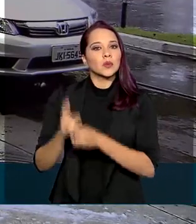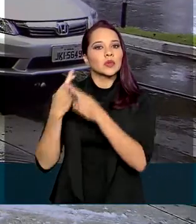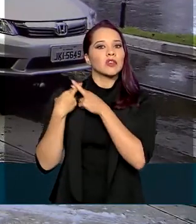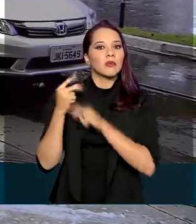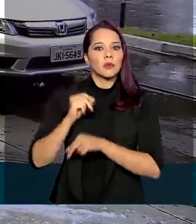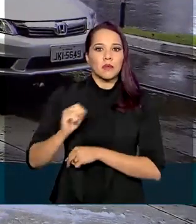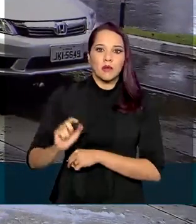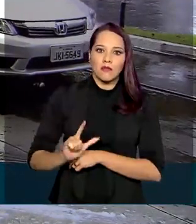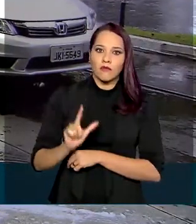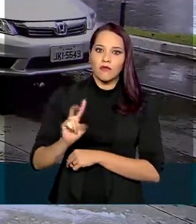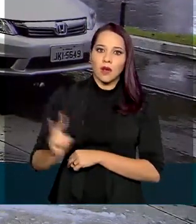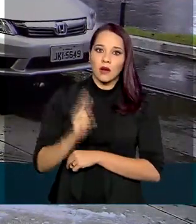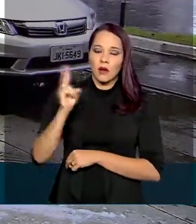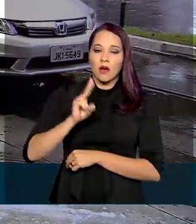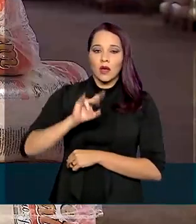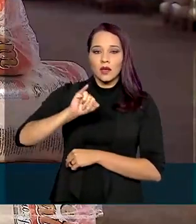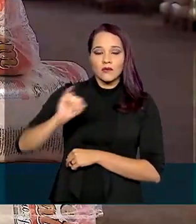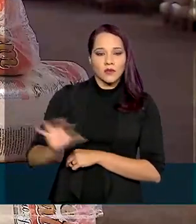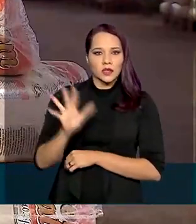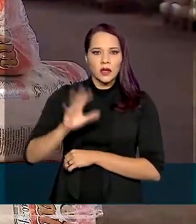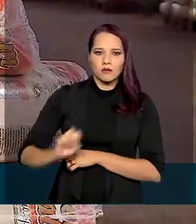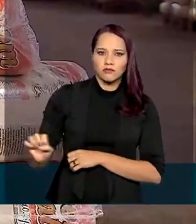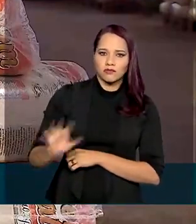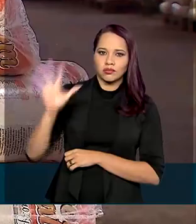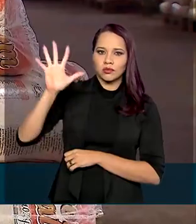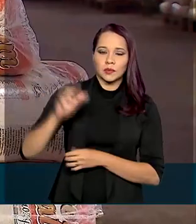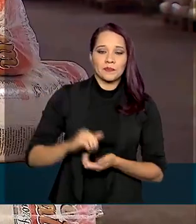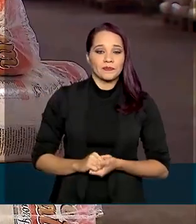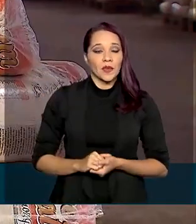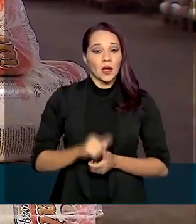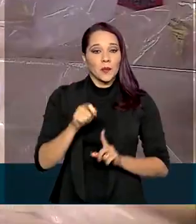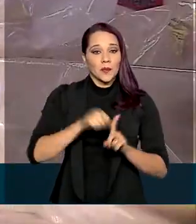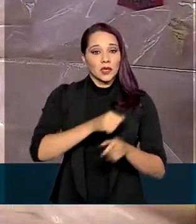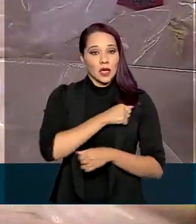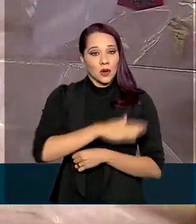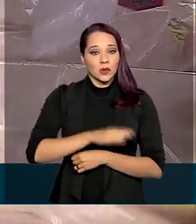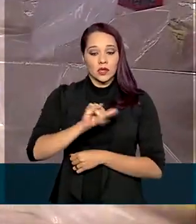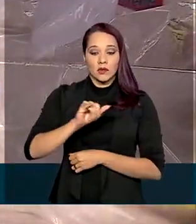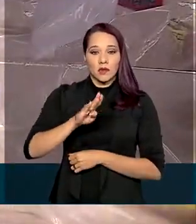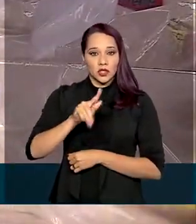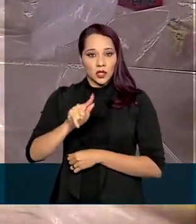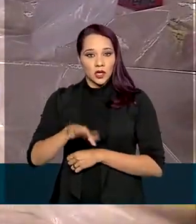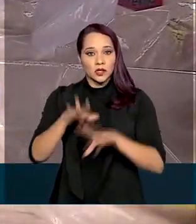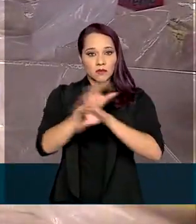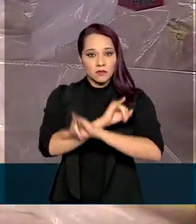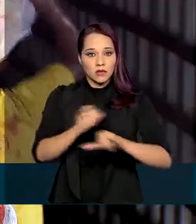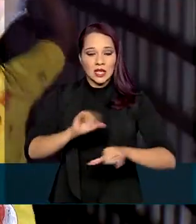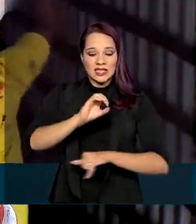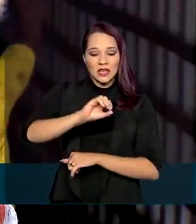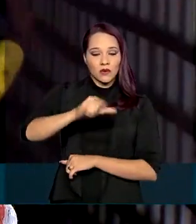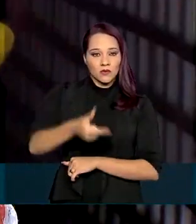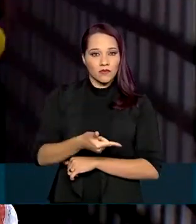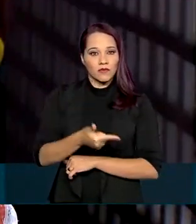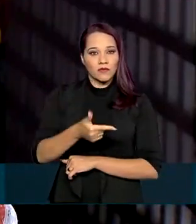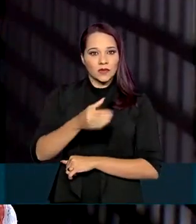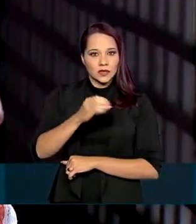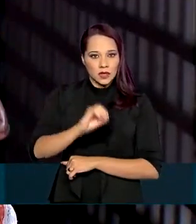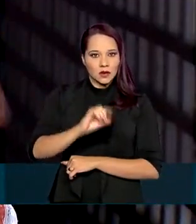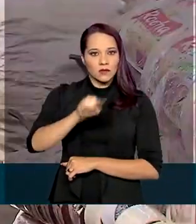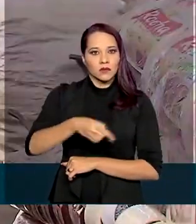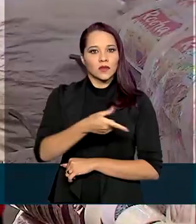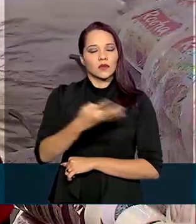pela alta da inflação. Em agosto, o índice oficial divulgado pelo IBGE ficou em 0,24%,